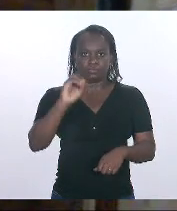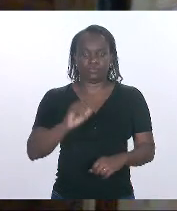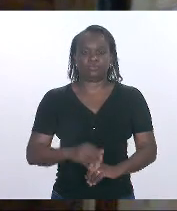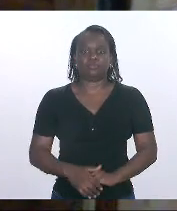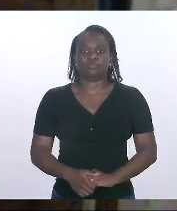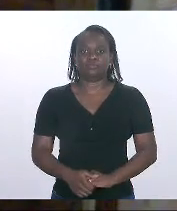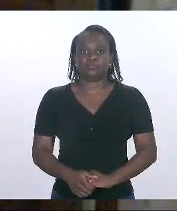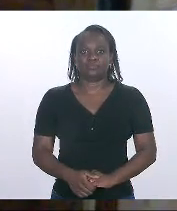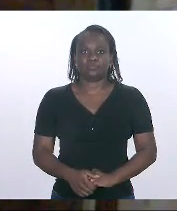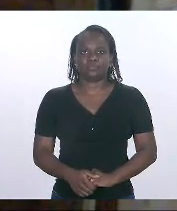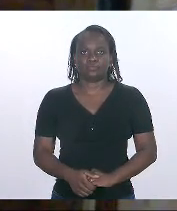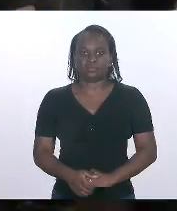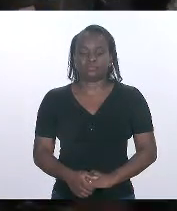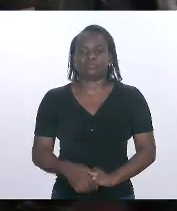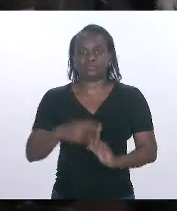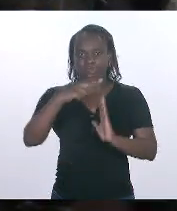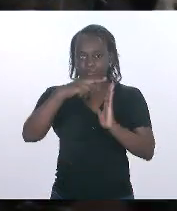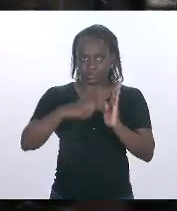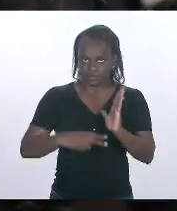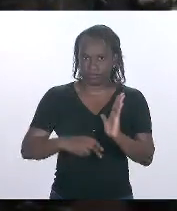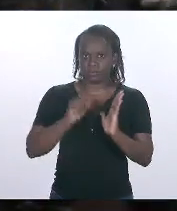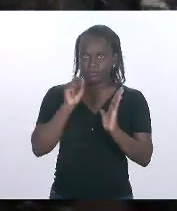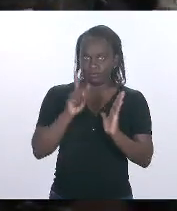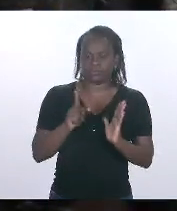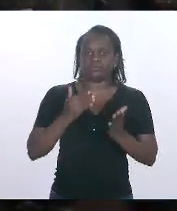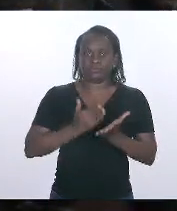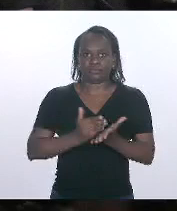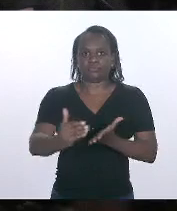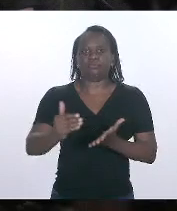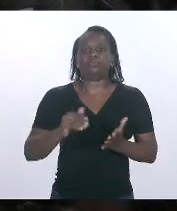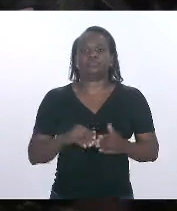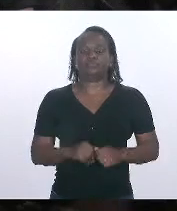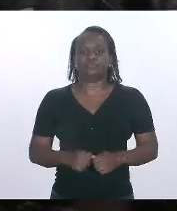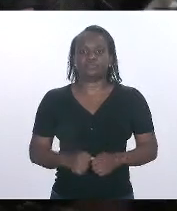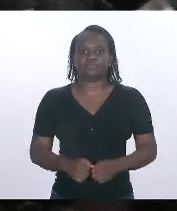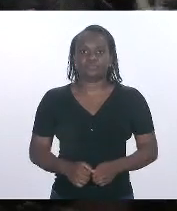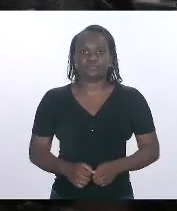minutos. Lida e aprovada a ata, passa-se a ordem do dia.